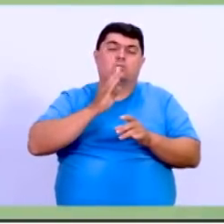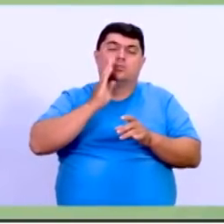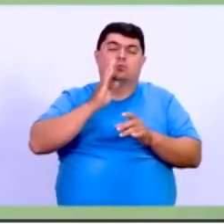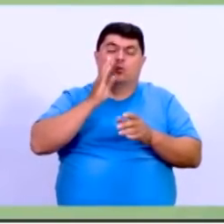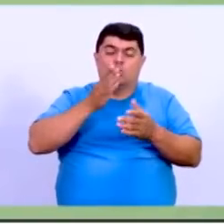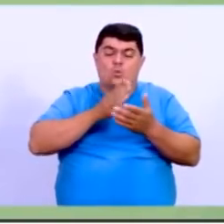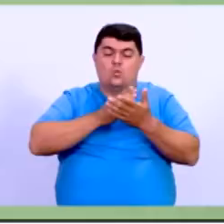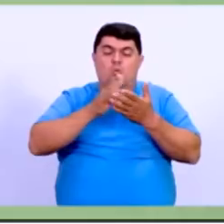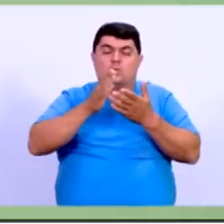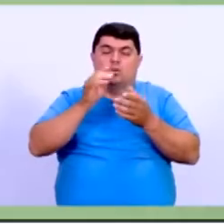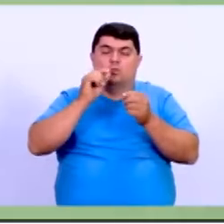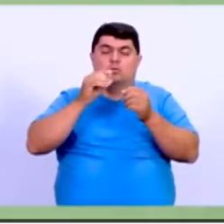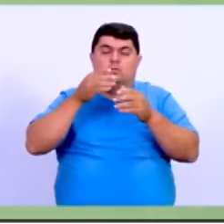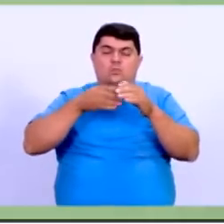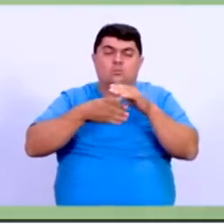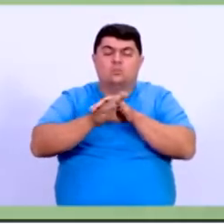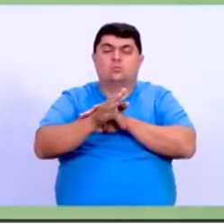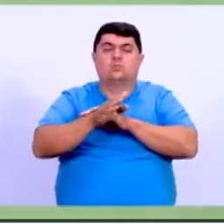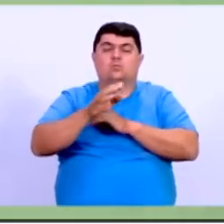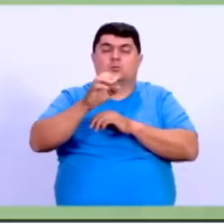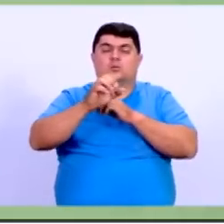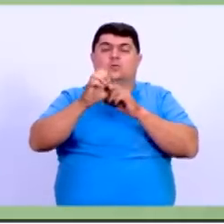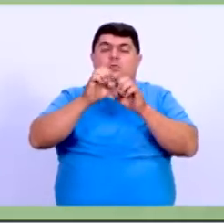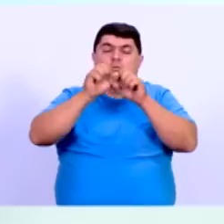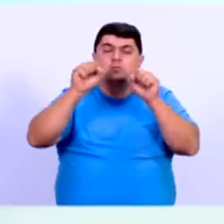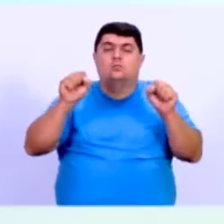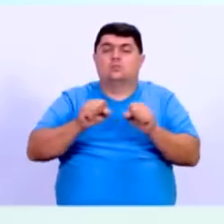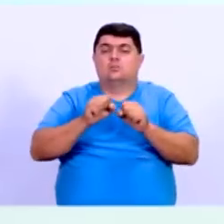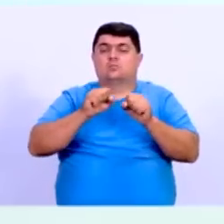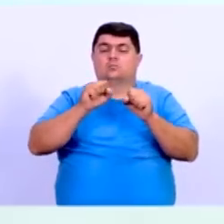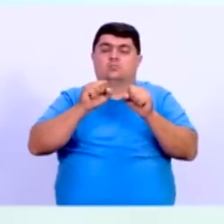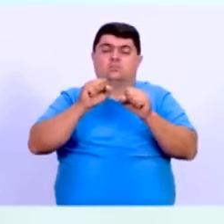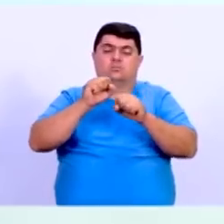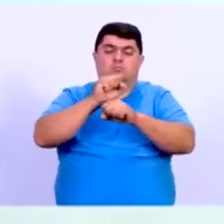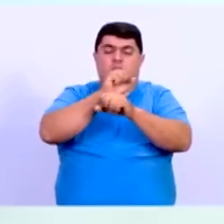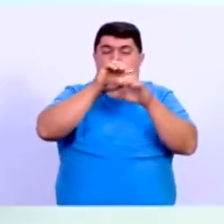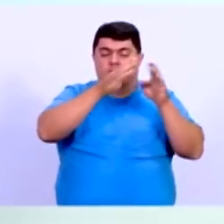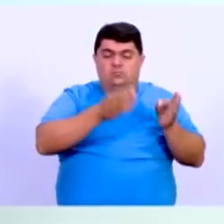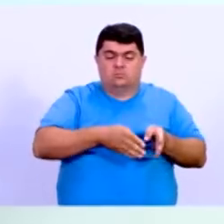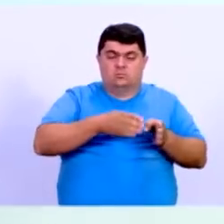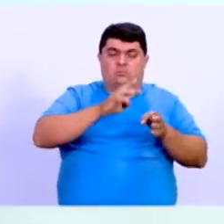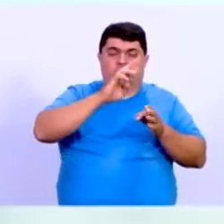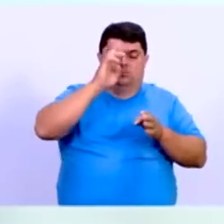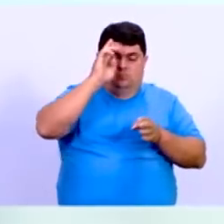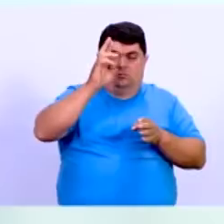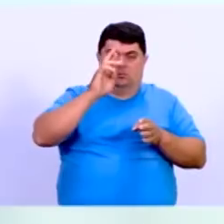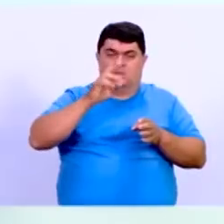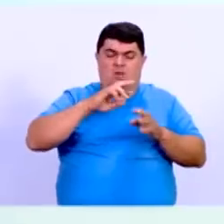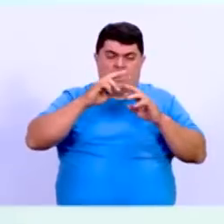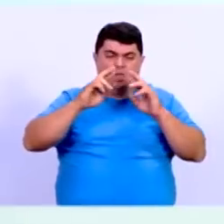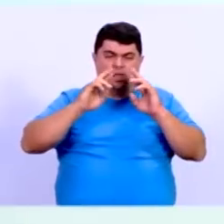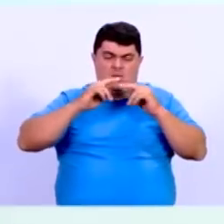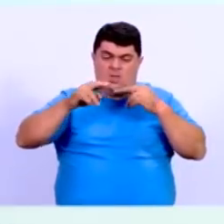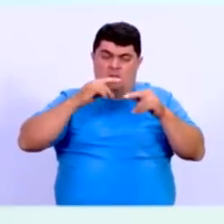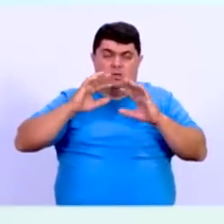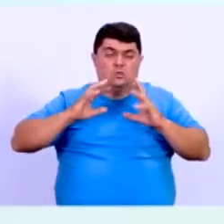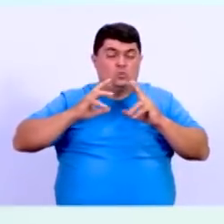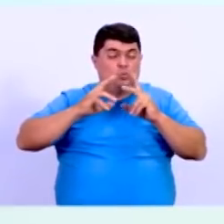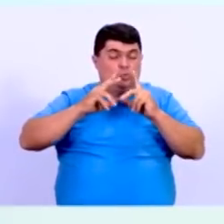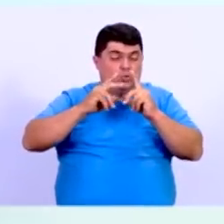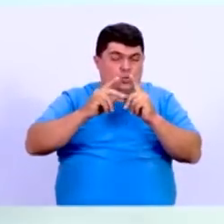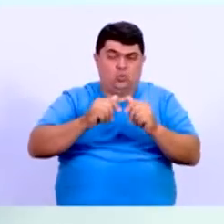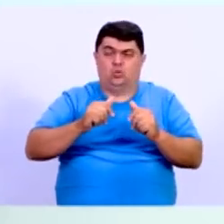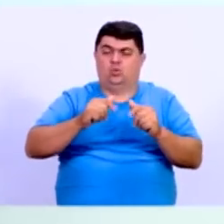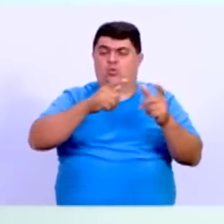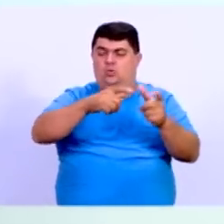a adentrar em servidores de rede, tá? Então pessoal, rede de computadores ela está presente em tudo que é lugar, tá? Aí definimos